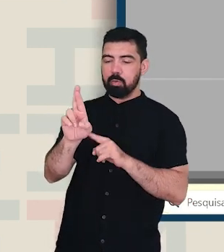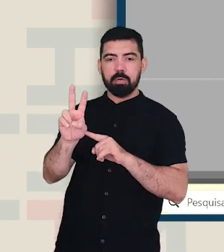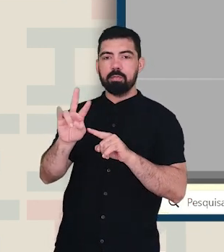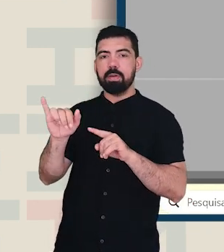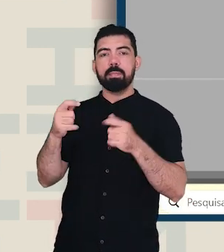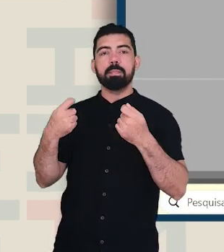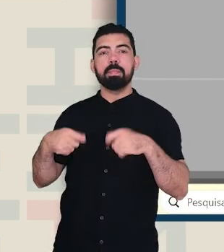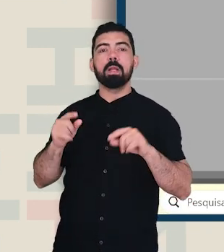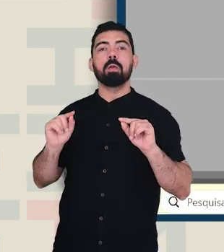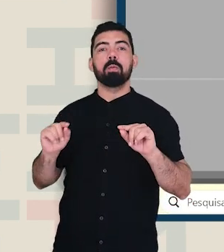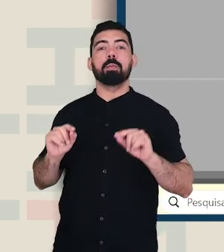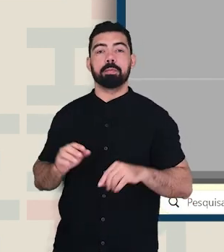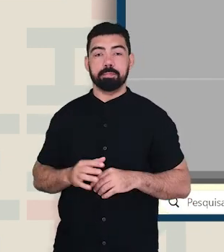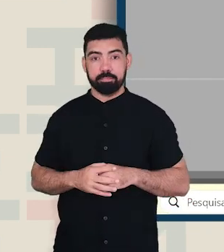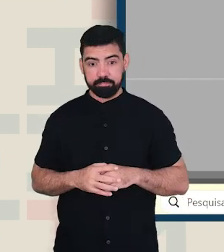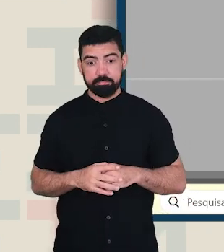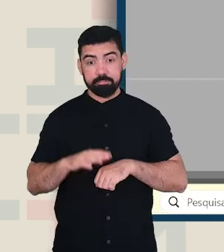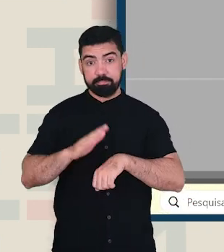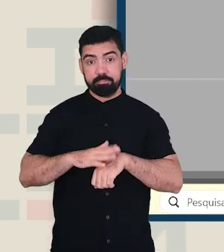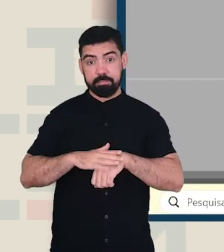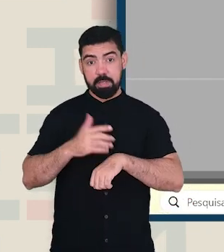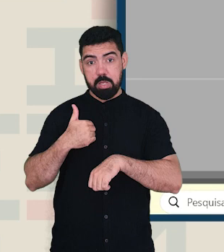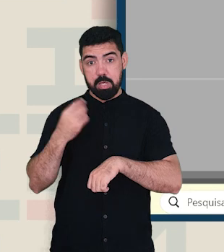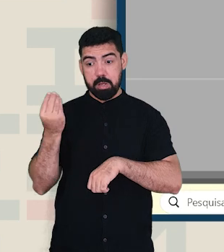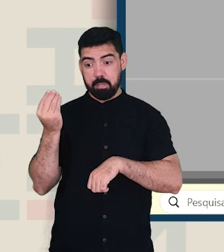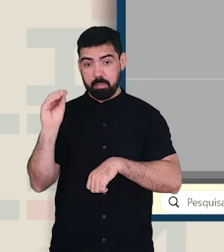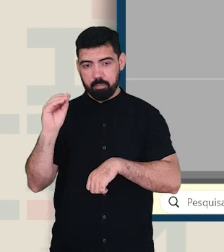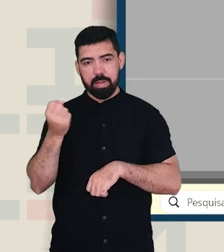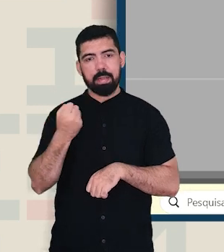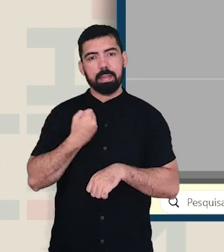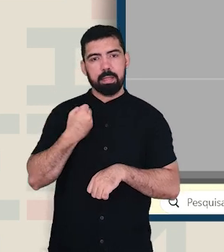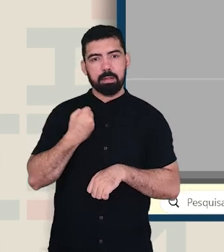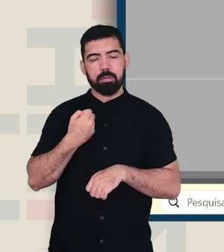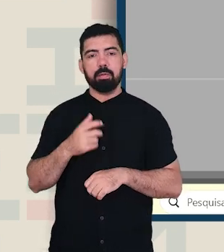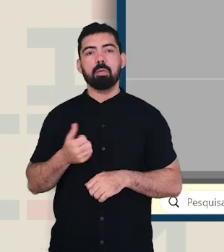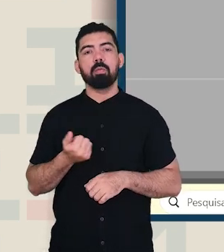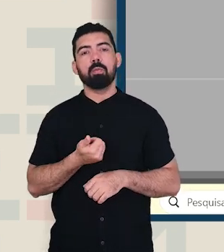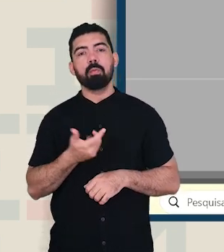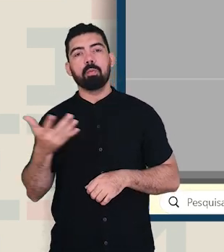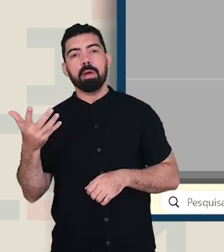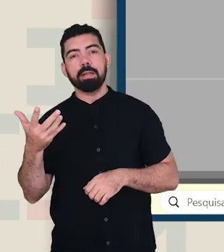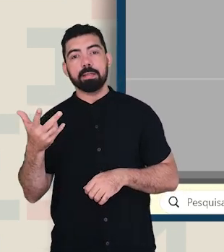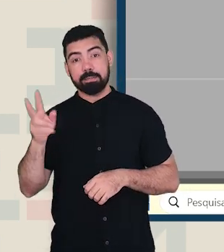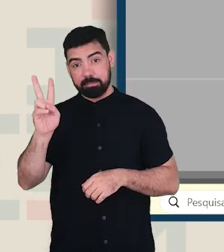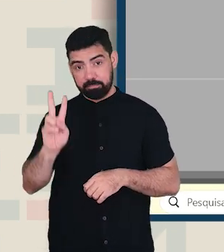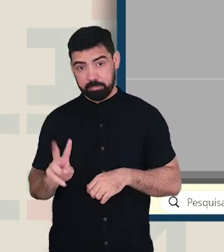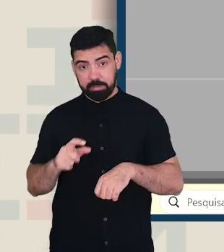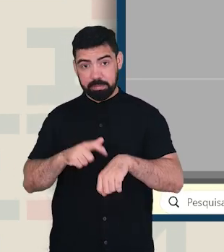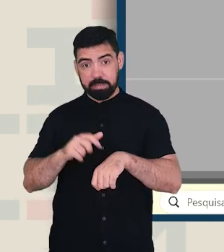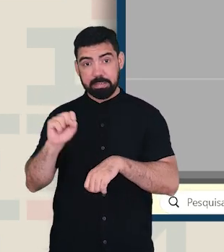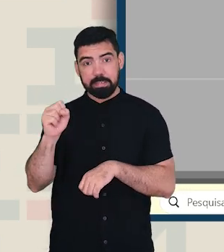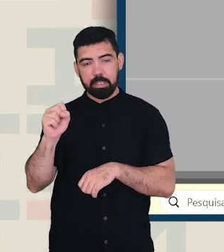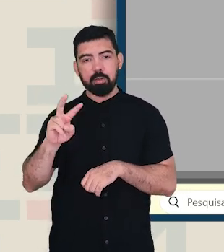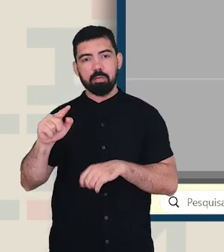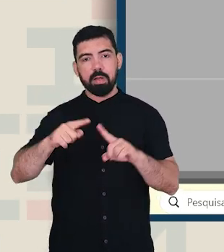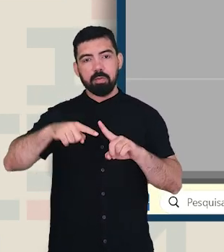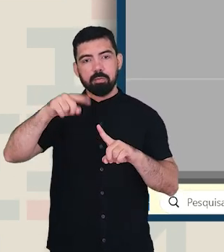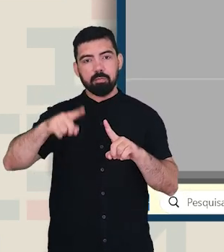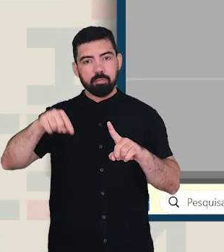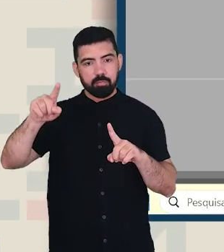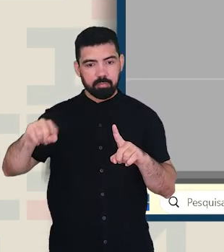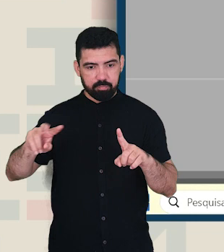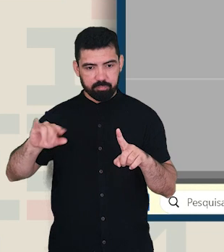então de um número que indique quantas vezes por segundo vai oscilar.